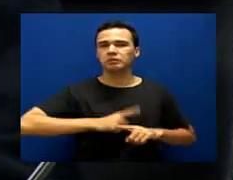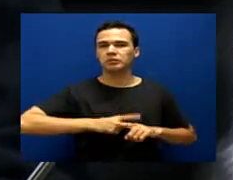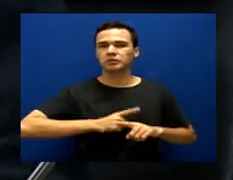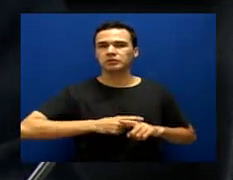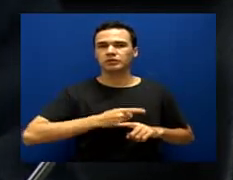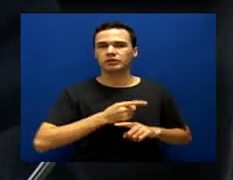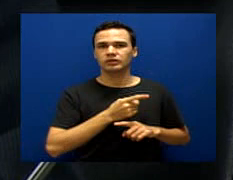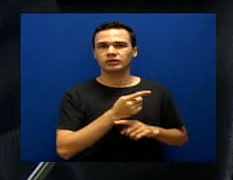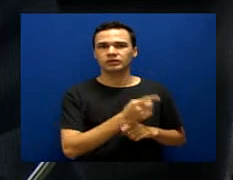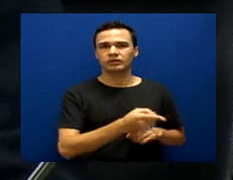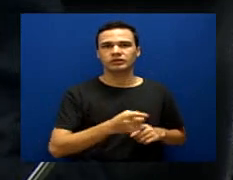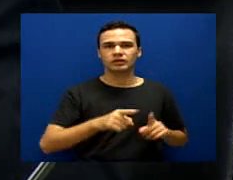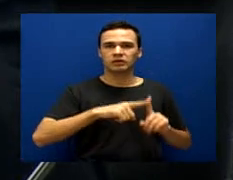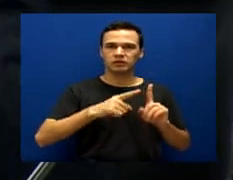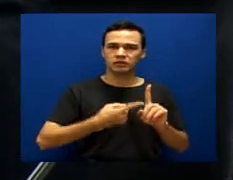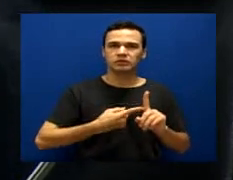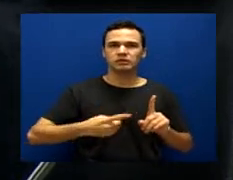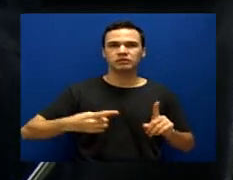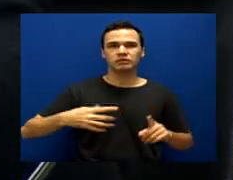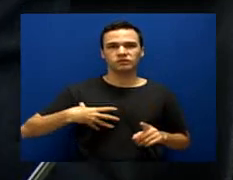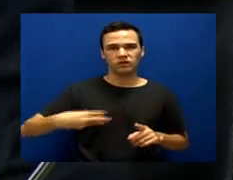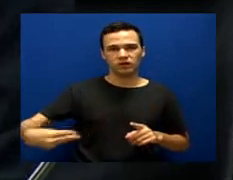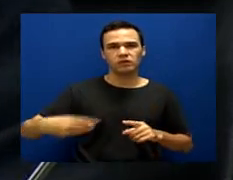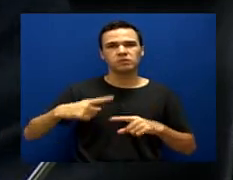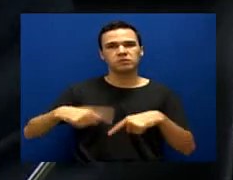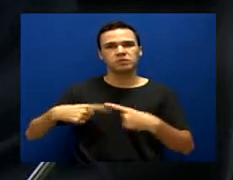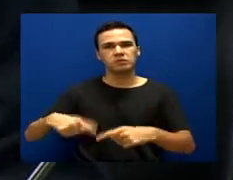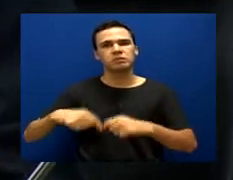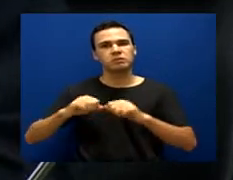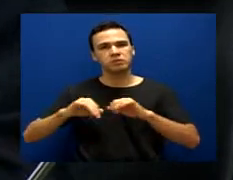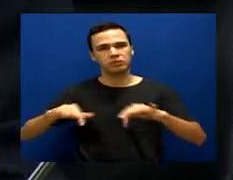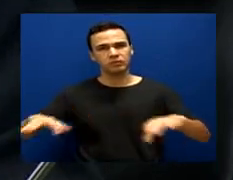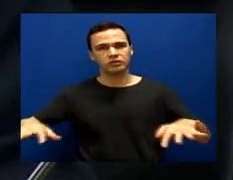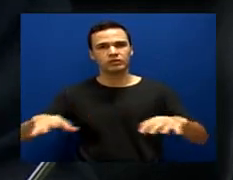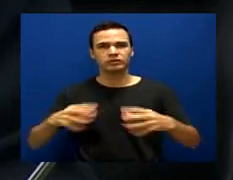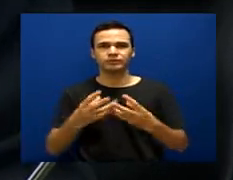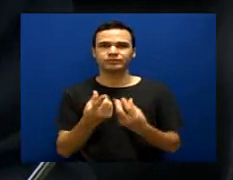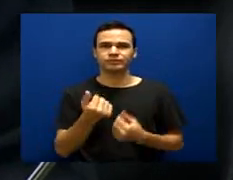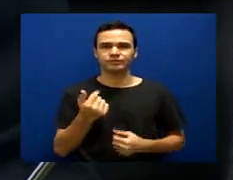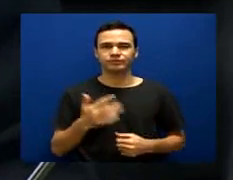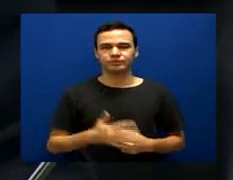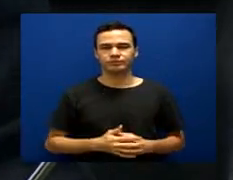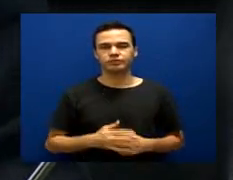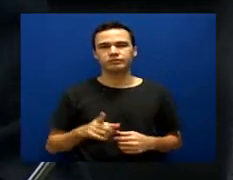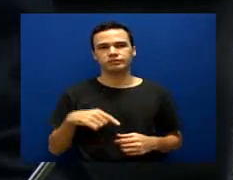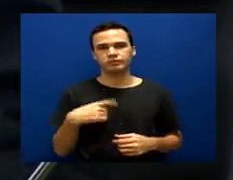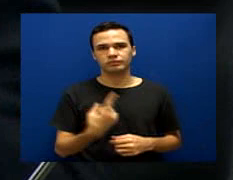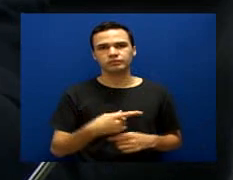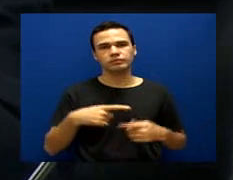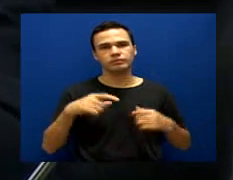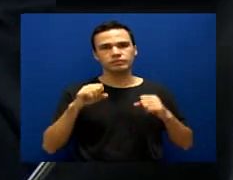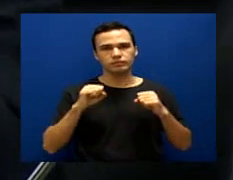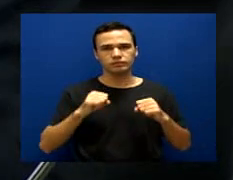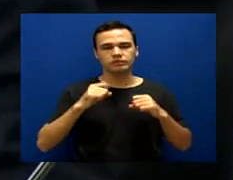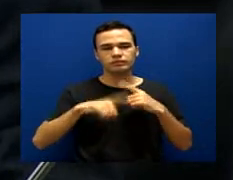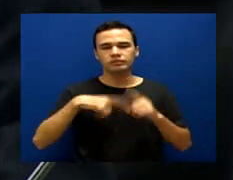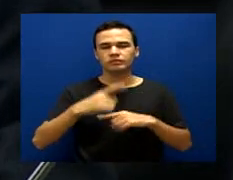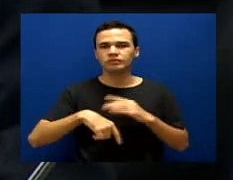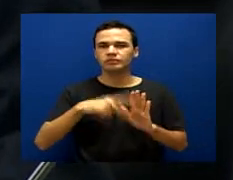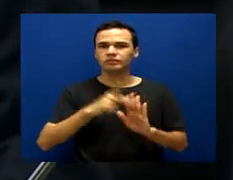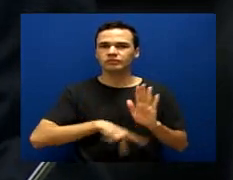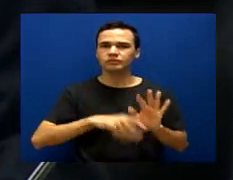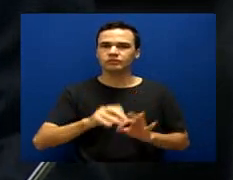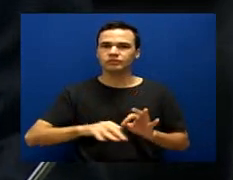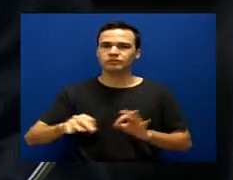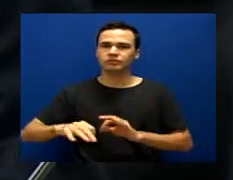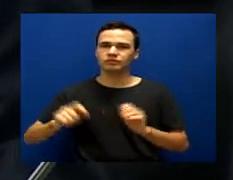da luz a filhotes, só como uma produção em série para poder gerar dinheiro. Então, que nós possamos sair daqui com um encaminhamento prático com